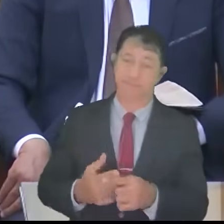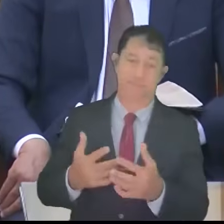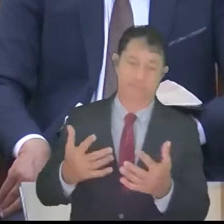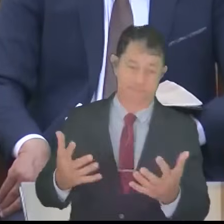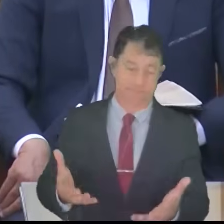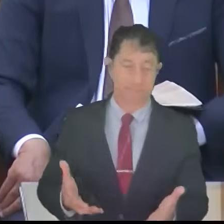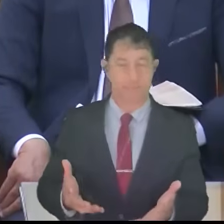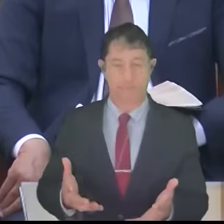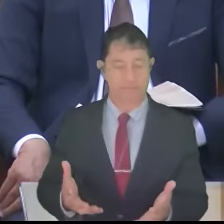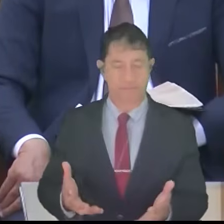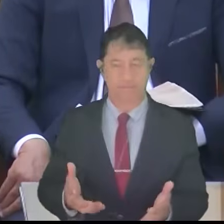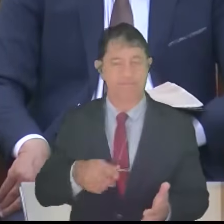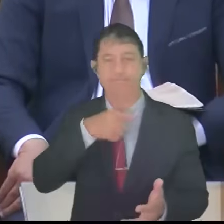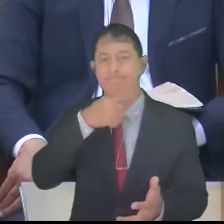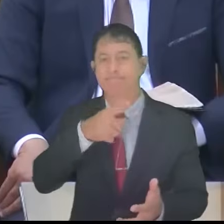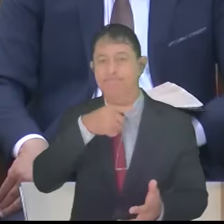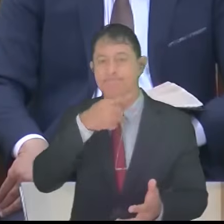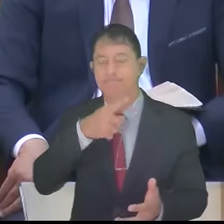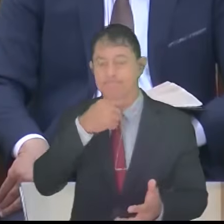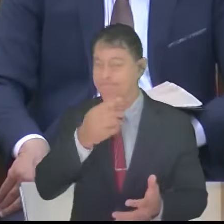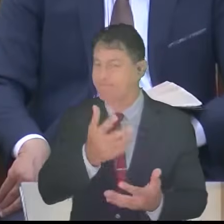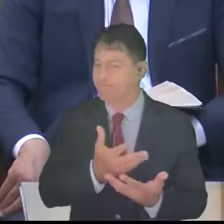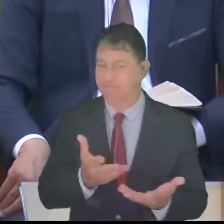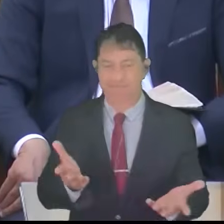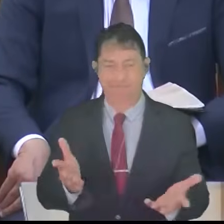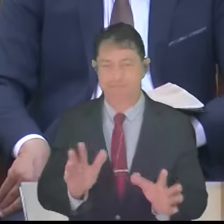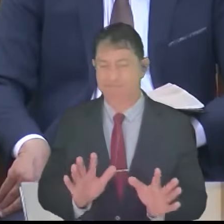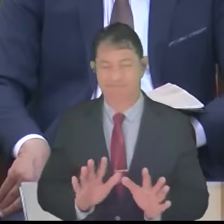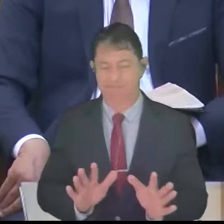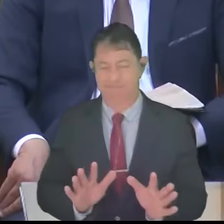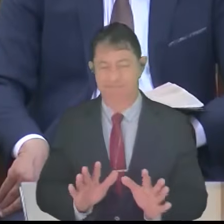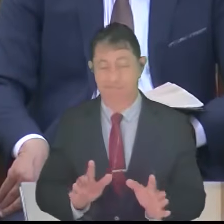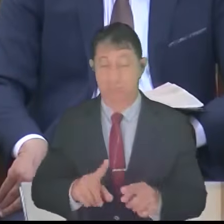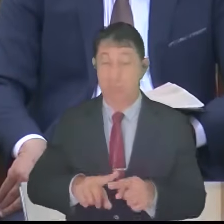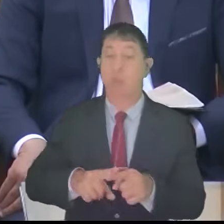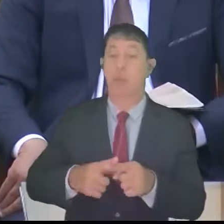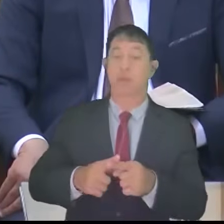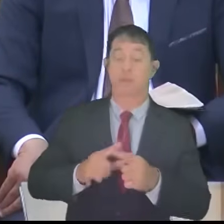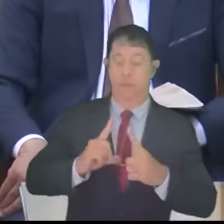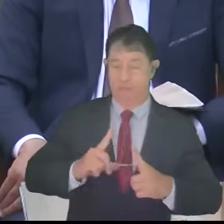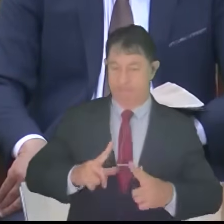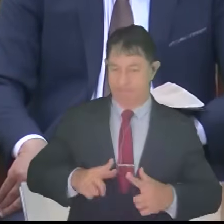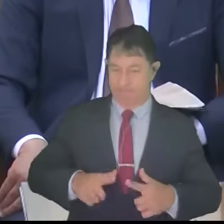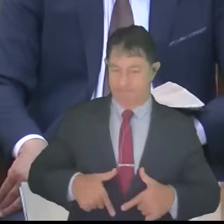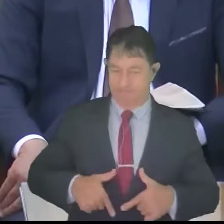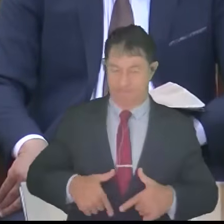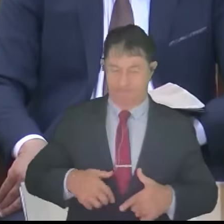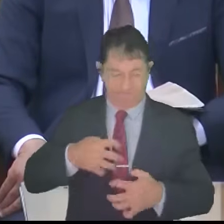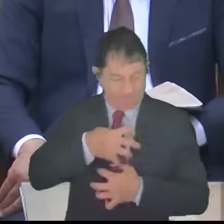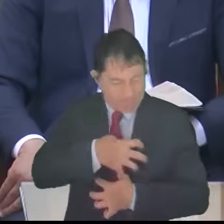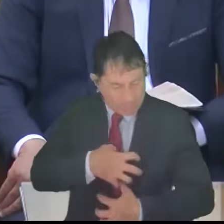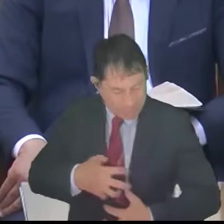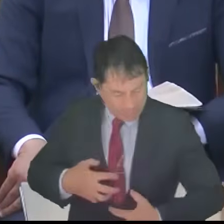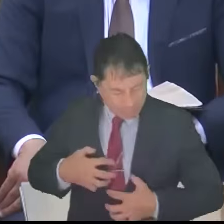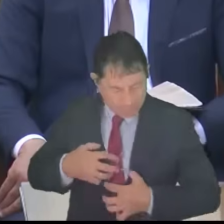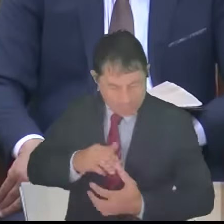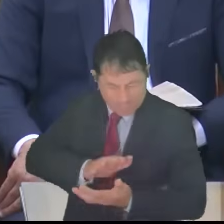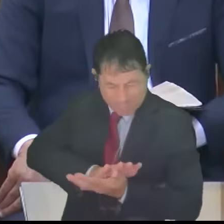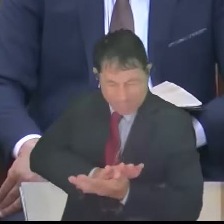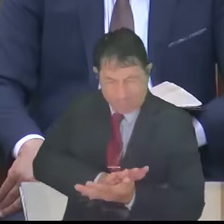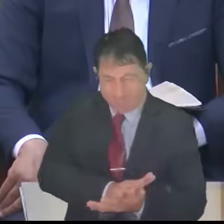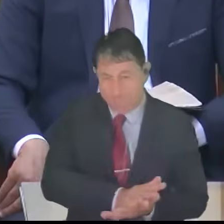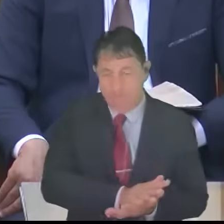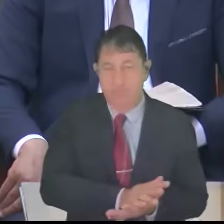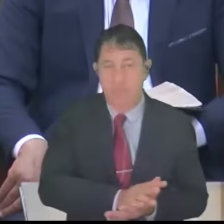deste mundo tem condições de observar, e os judeus viviam oprimidos, tentando cumprir